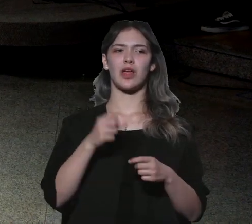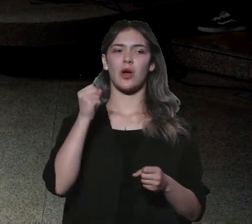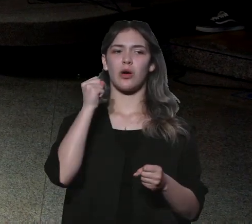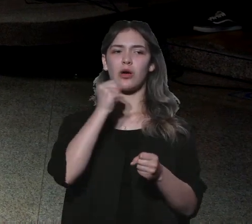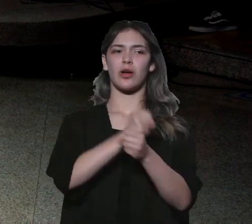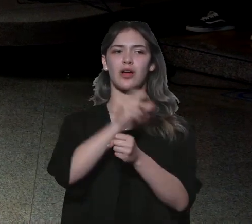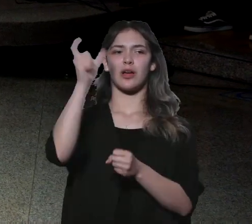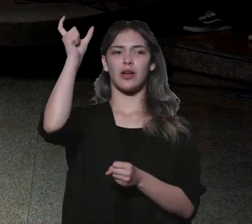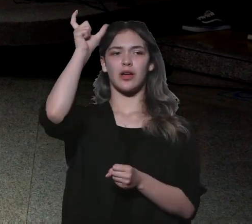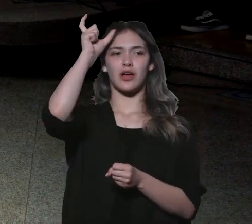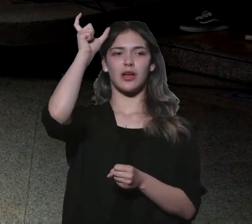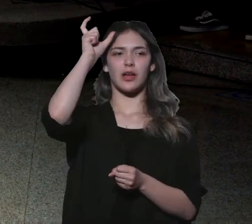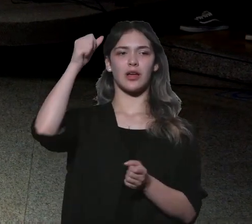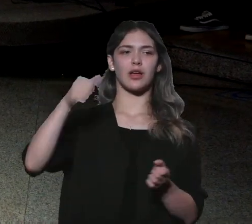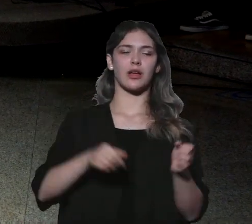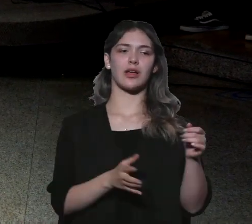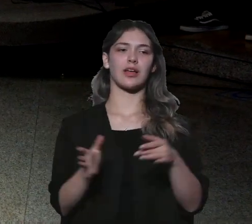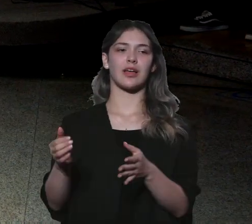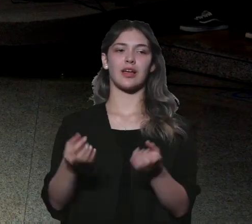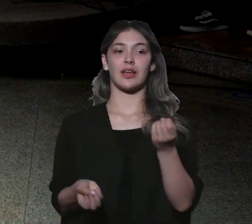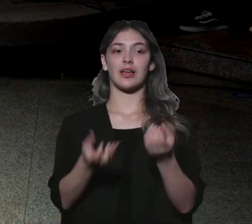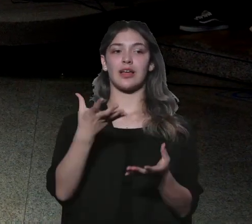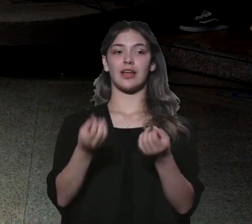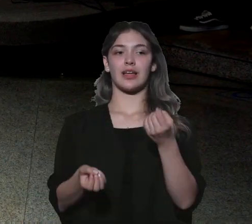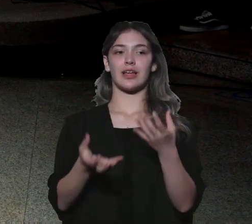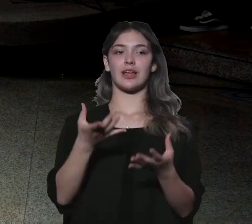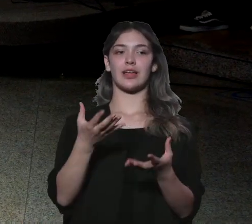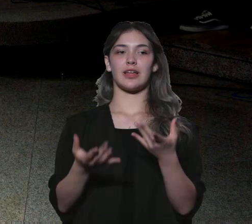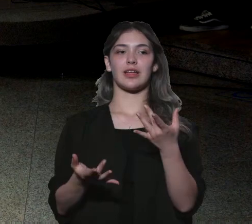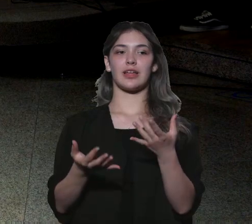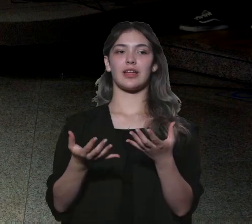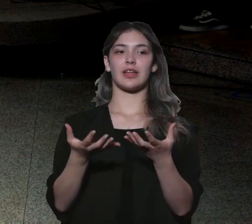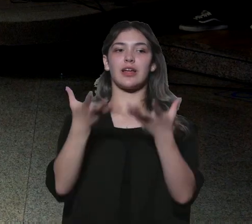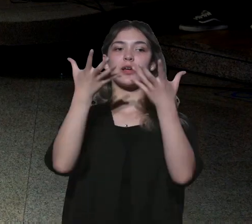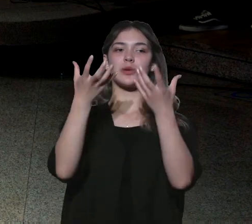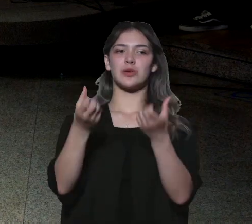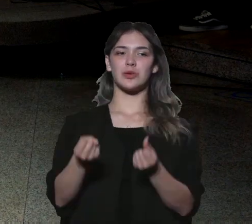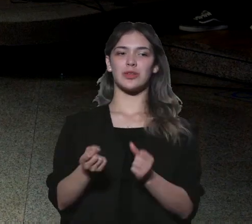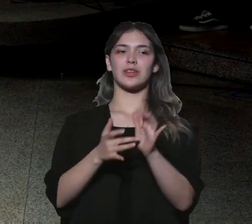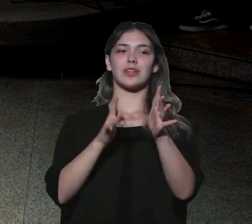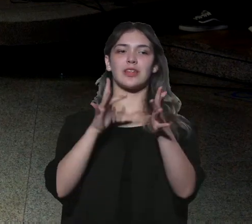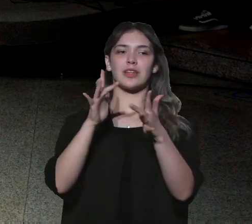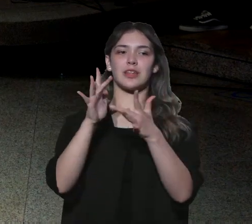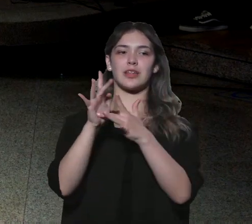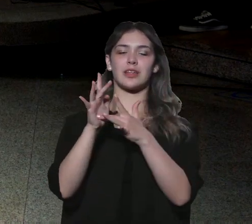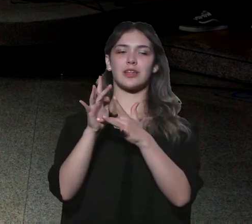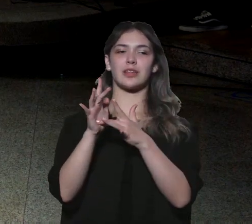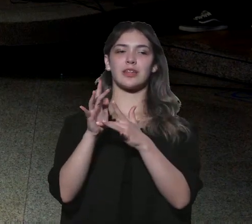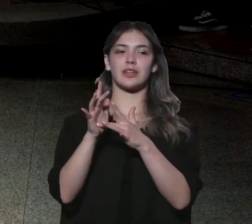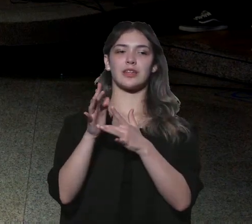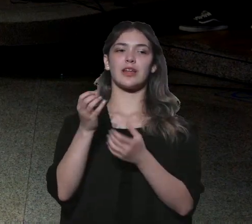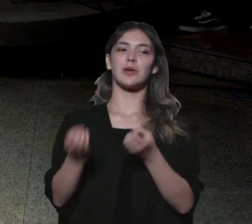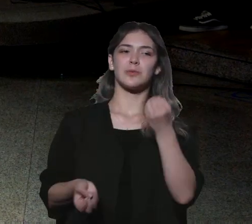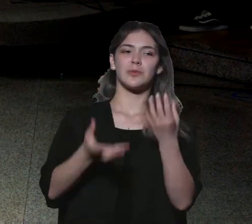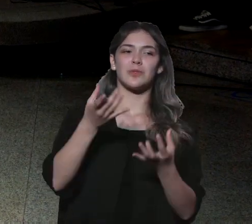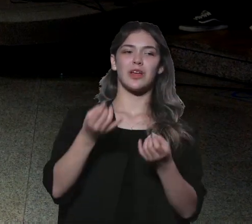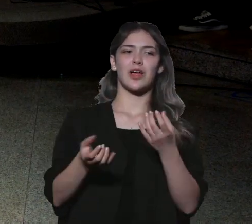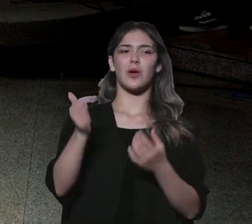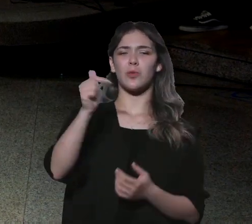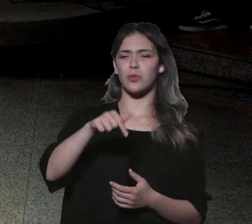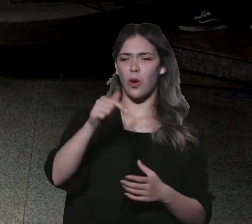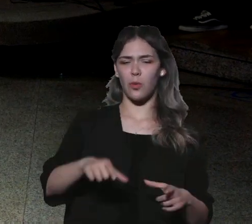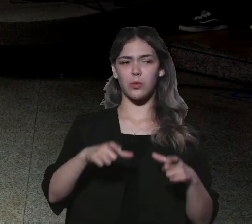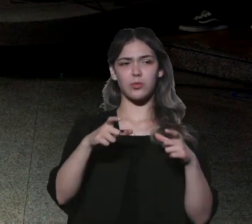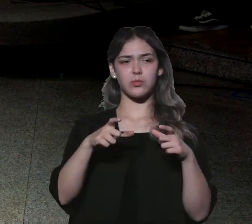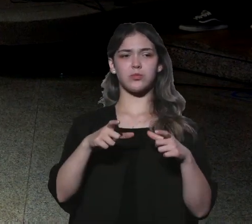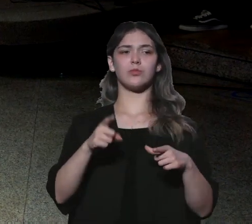aqueles que não quiseram Deus estão. O inferno é o inferno porque Deus não está lá, e o céu é o céu porque